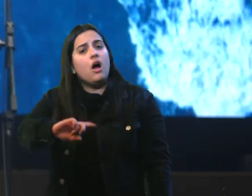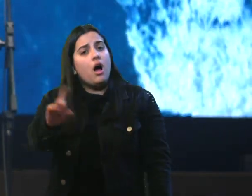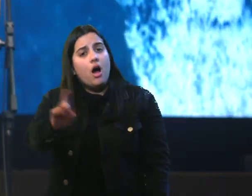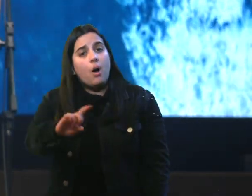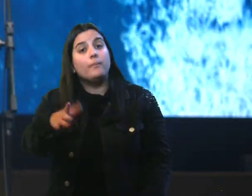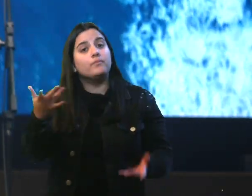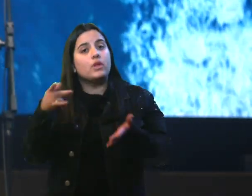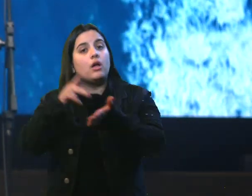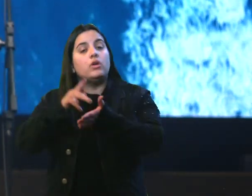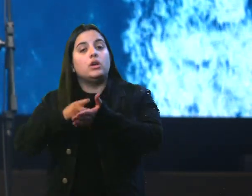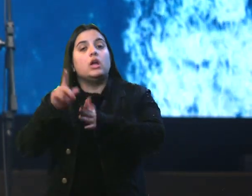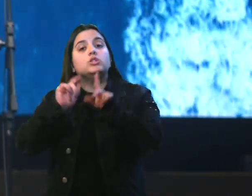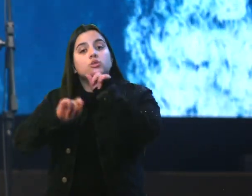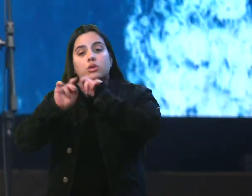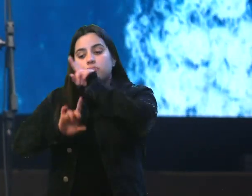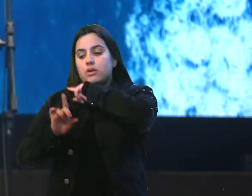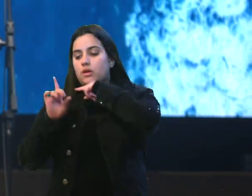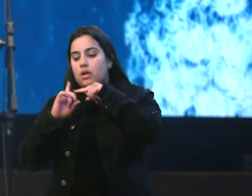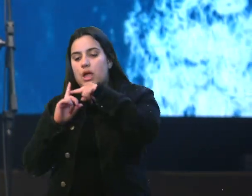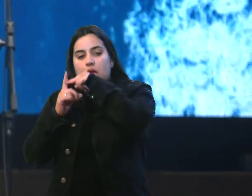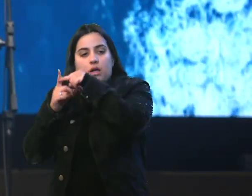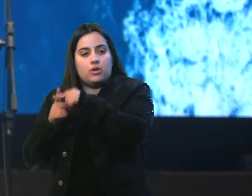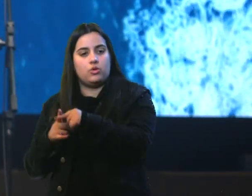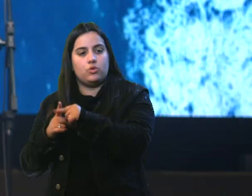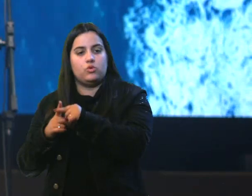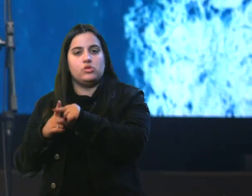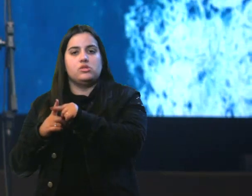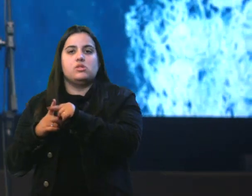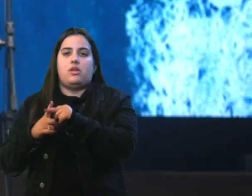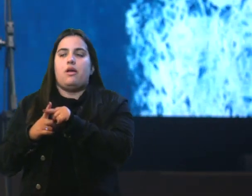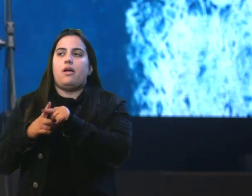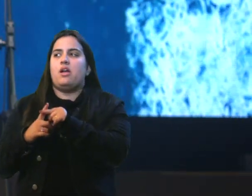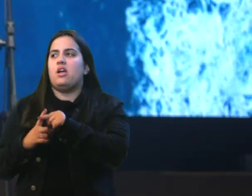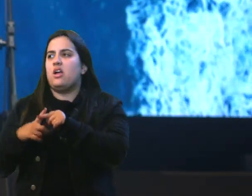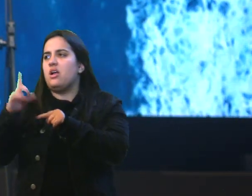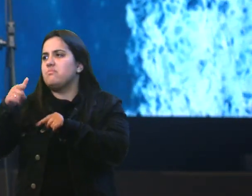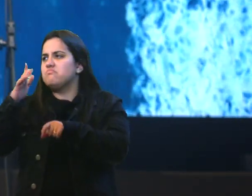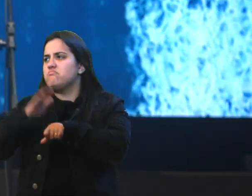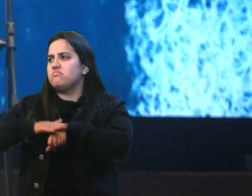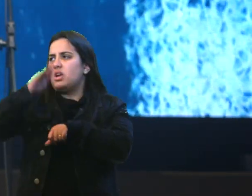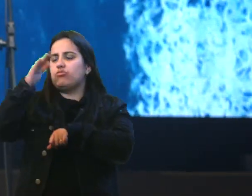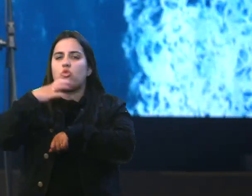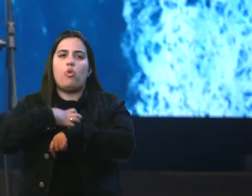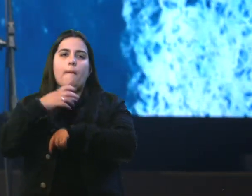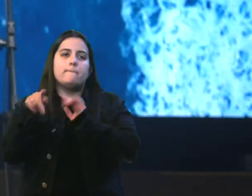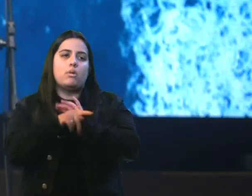que a cruz, ela é muito mais do que uma forma de execução daquele tempo.